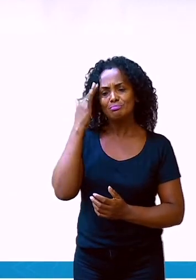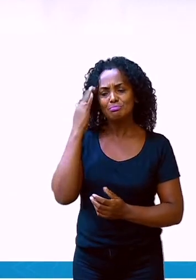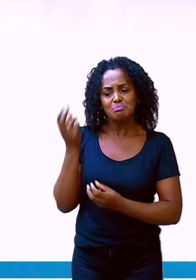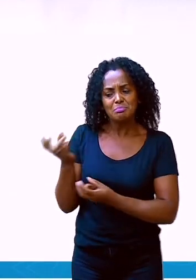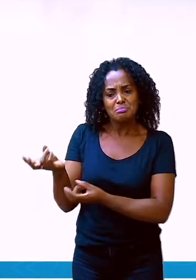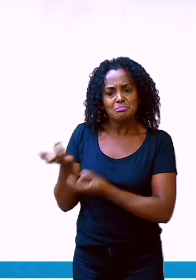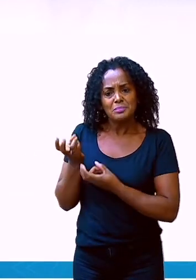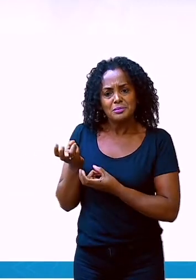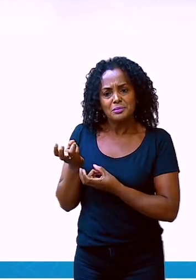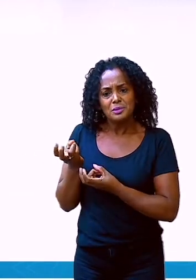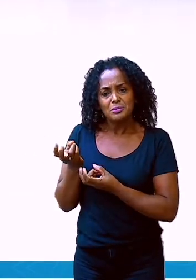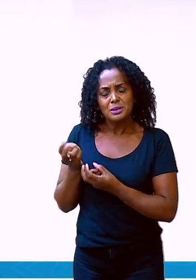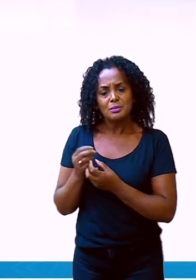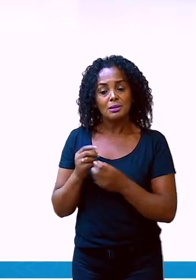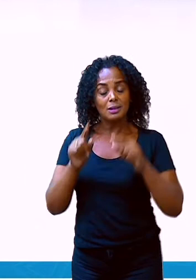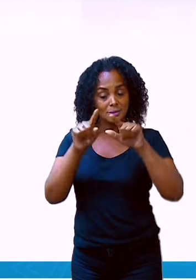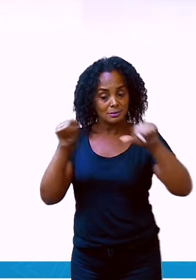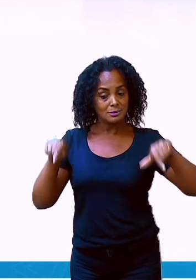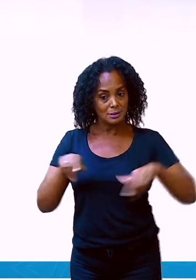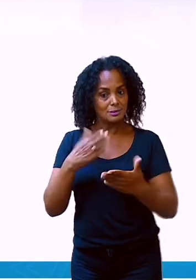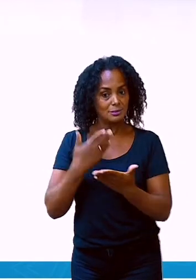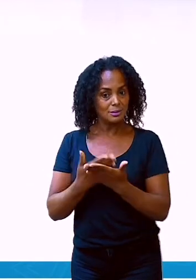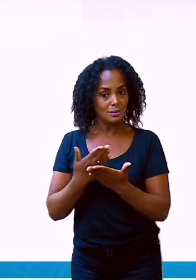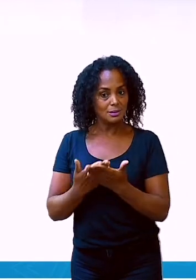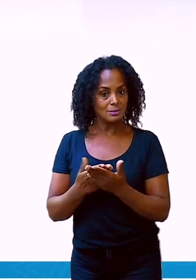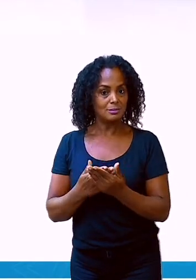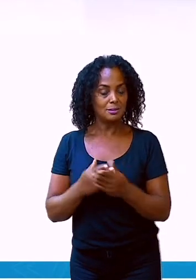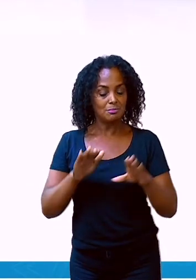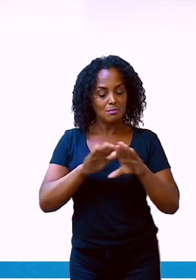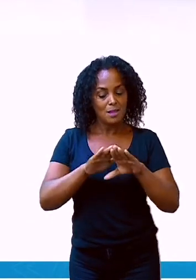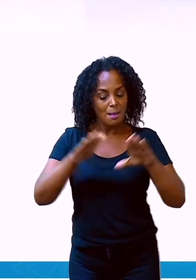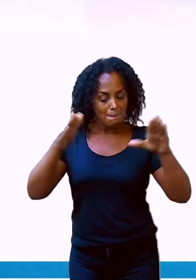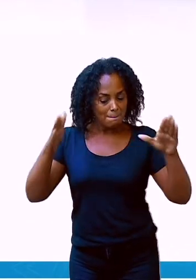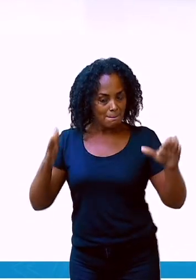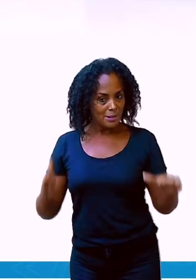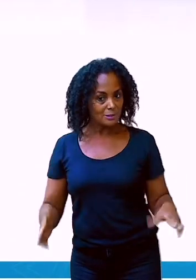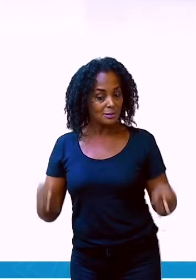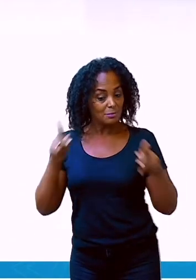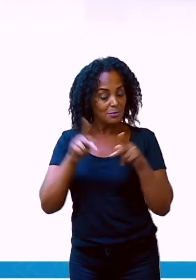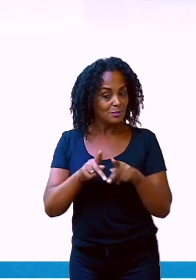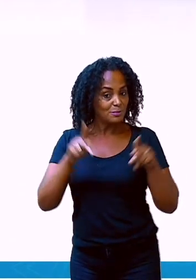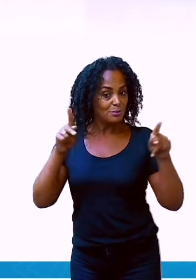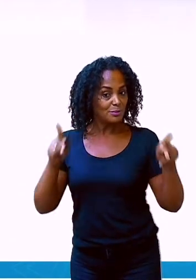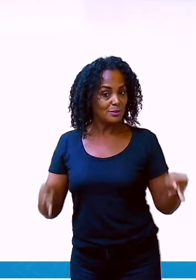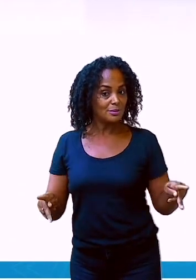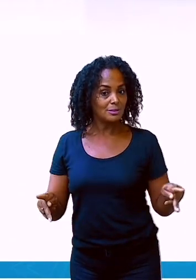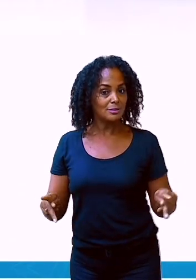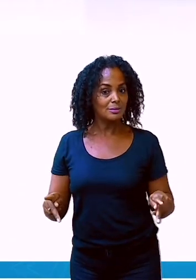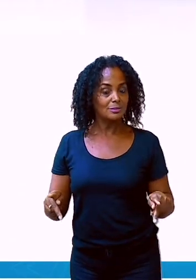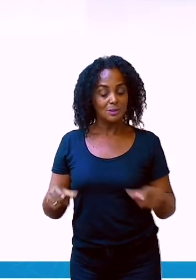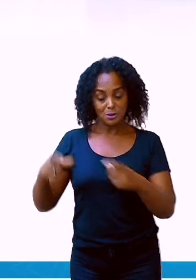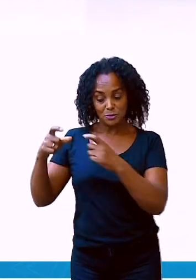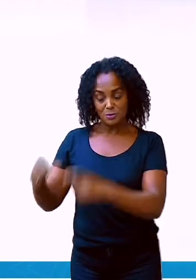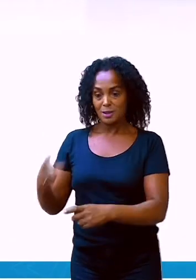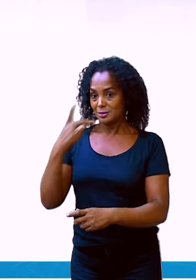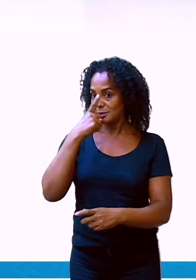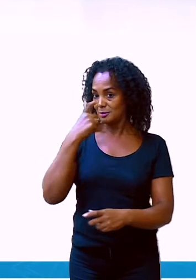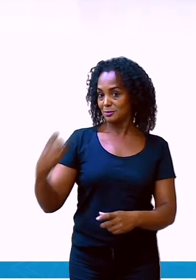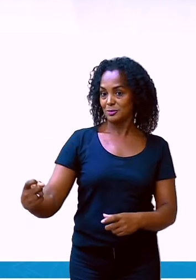aula. A mesa da professora, que legal. E o lixinho.